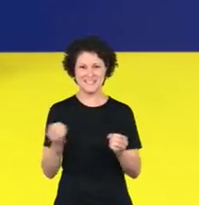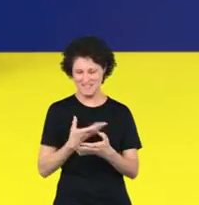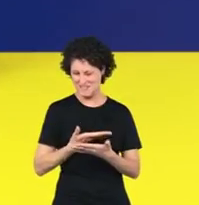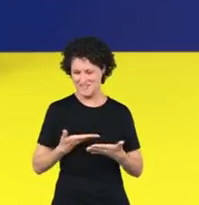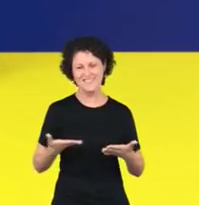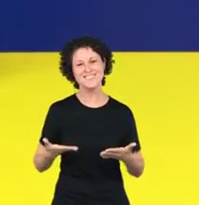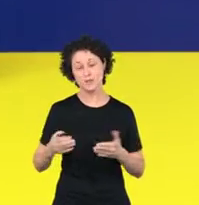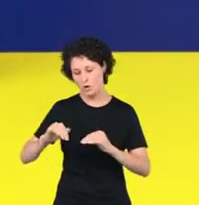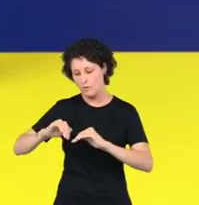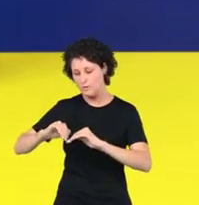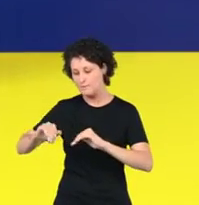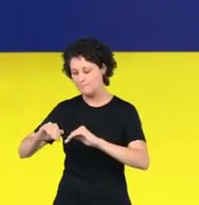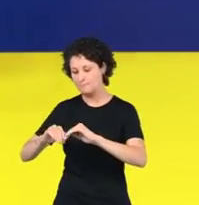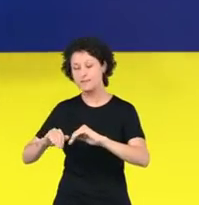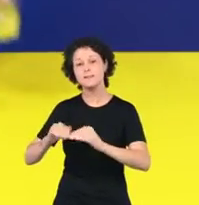Agora.